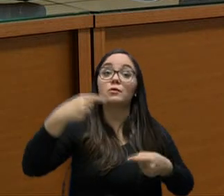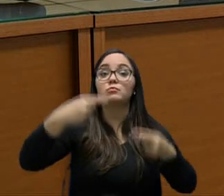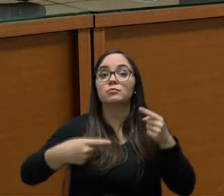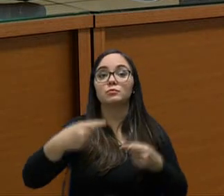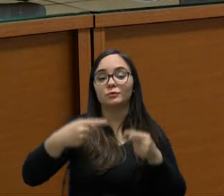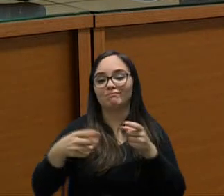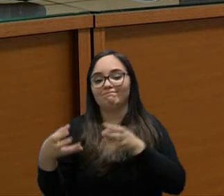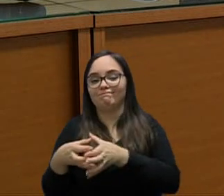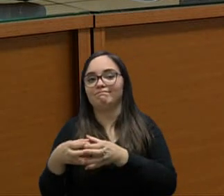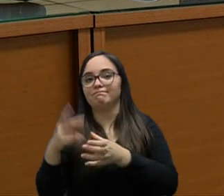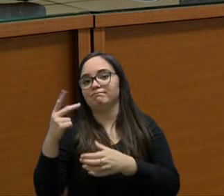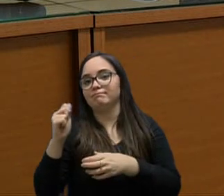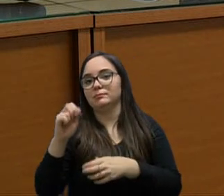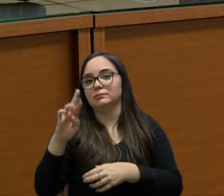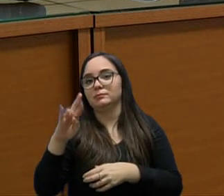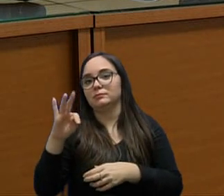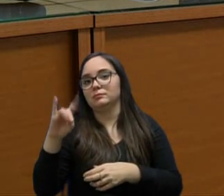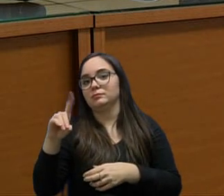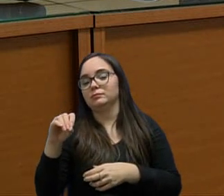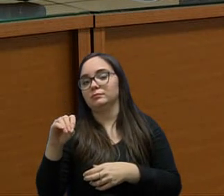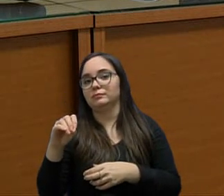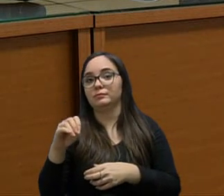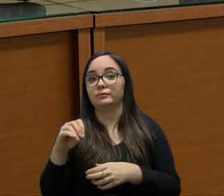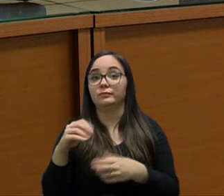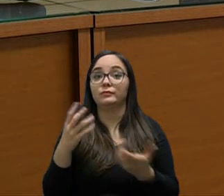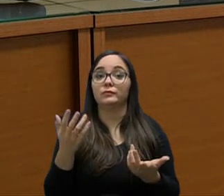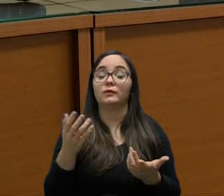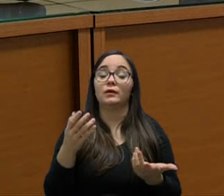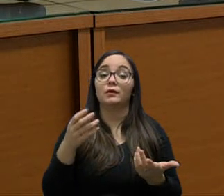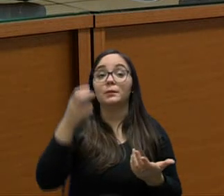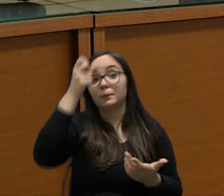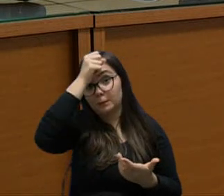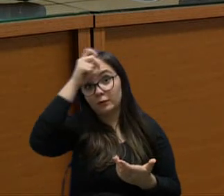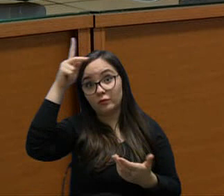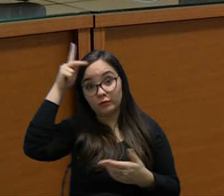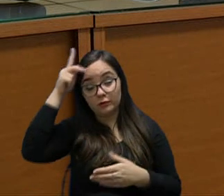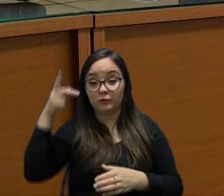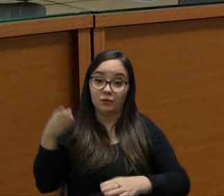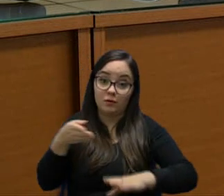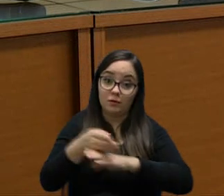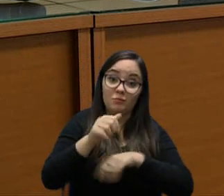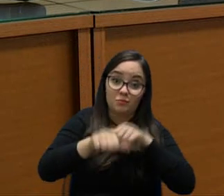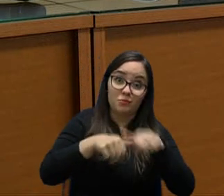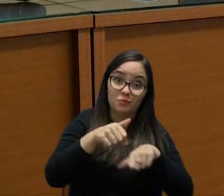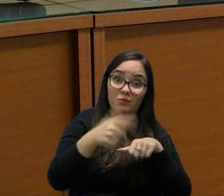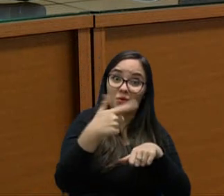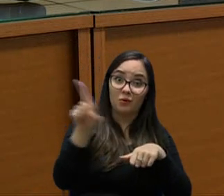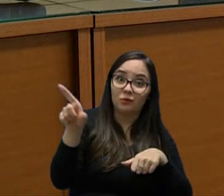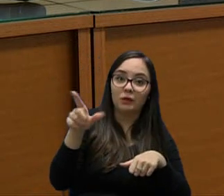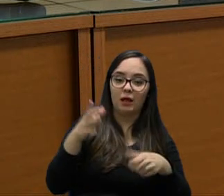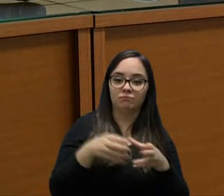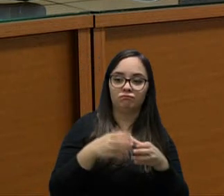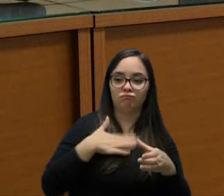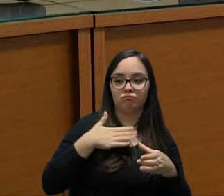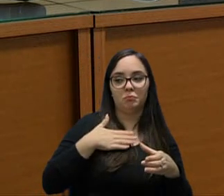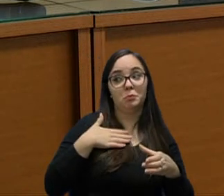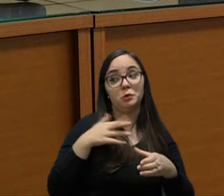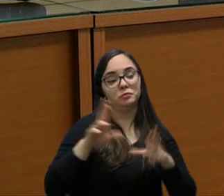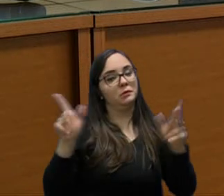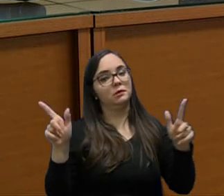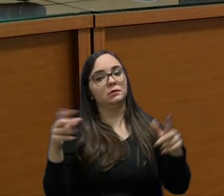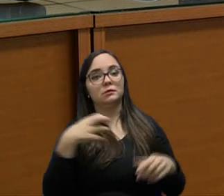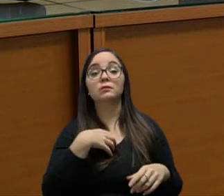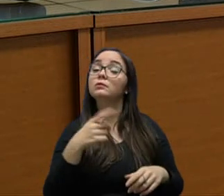exato porque entra prefeito sai prefeito muda a política toda e não pode se nós tivermos políticas públicas definidas no cenário